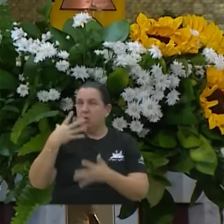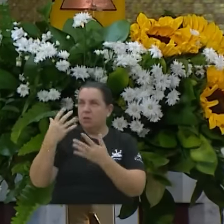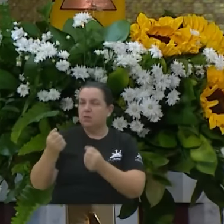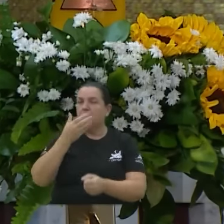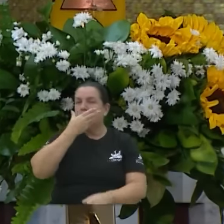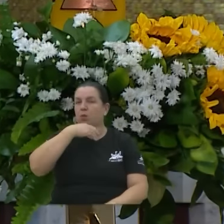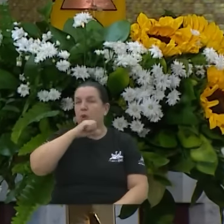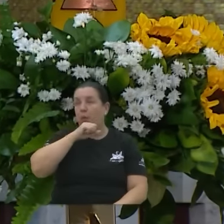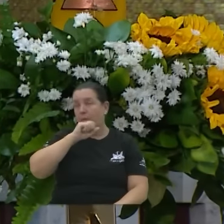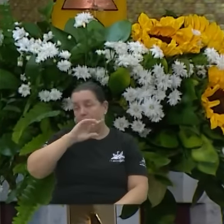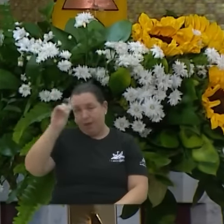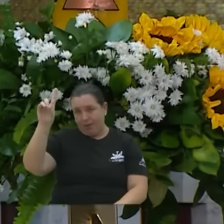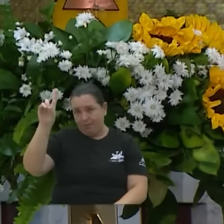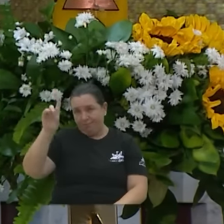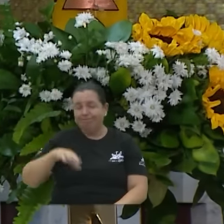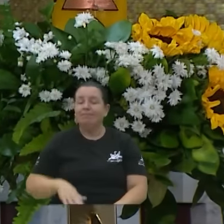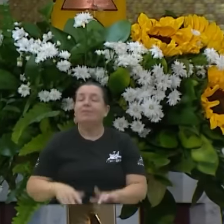Pai.